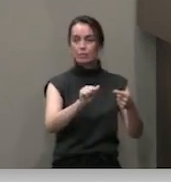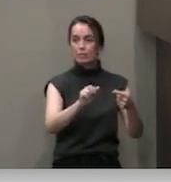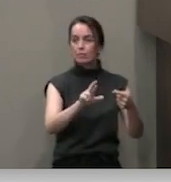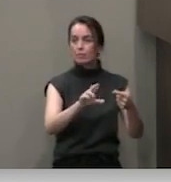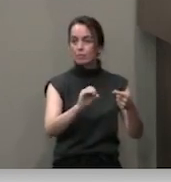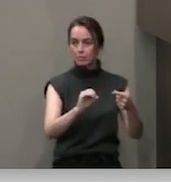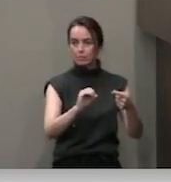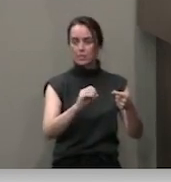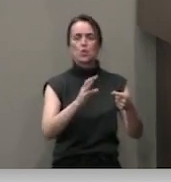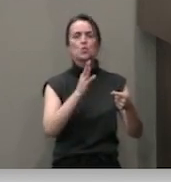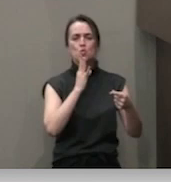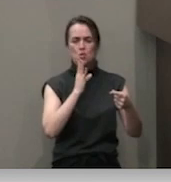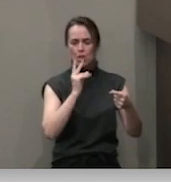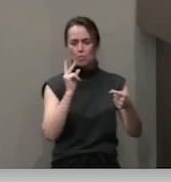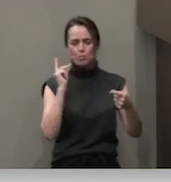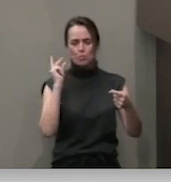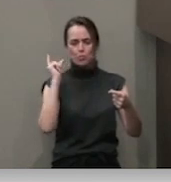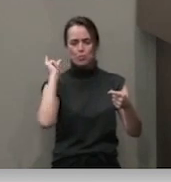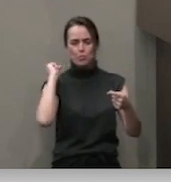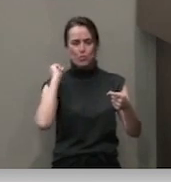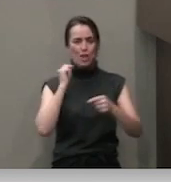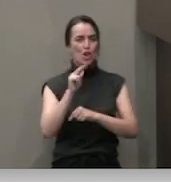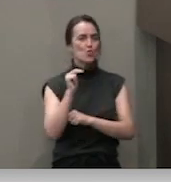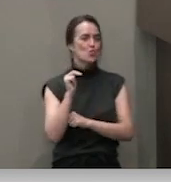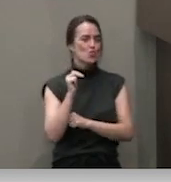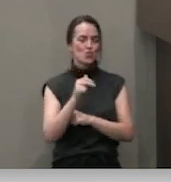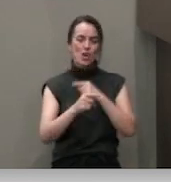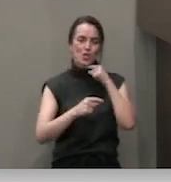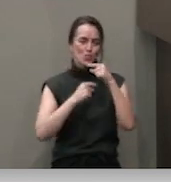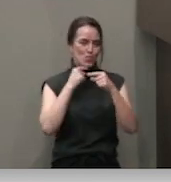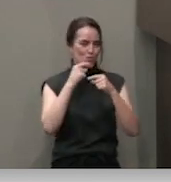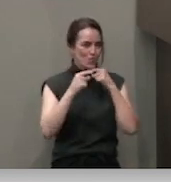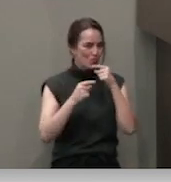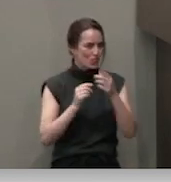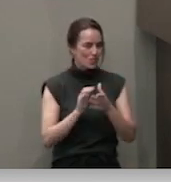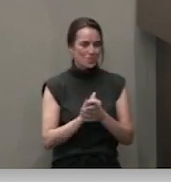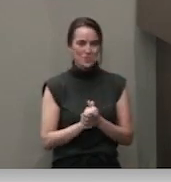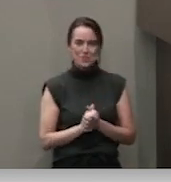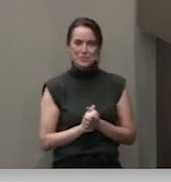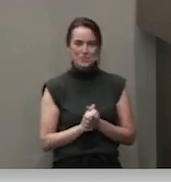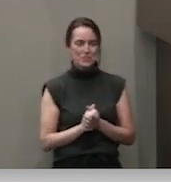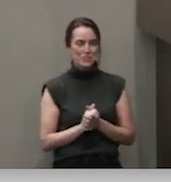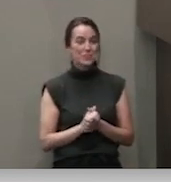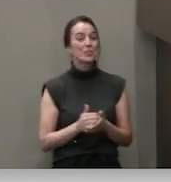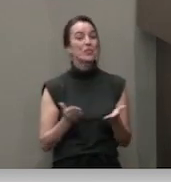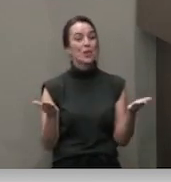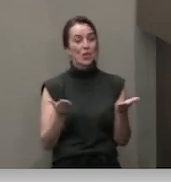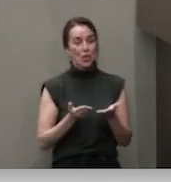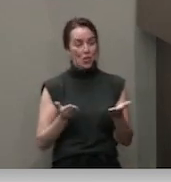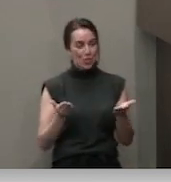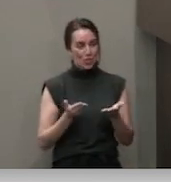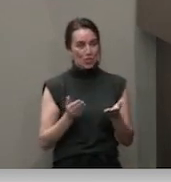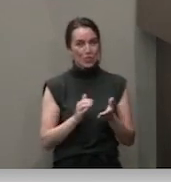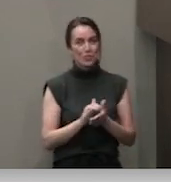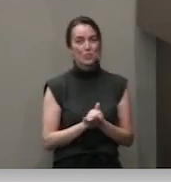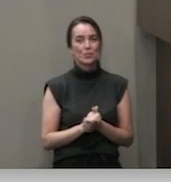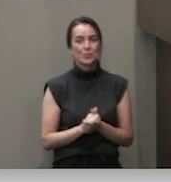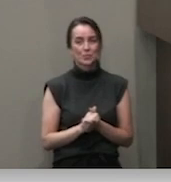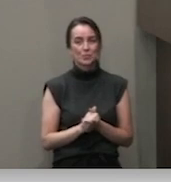muito tempo nunca duvidei por nemhum minuto que hoje eu estaria